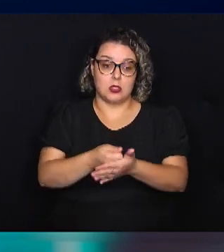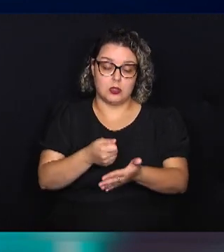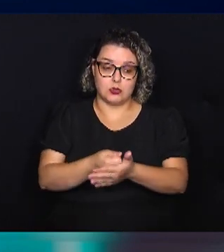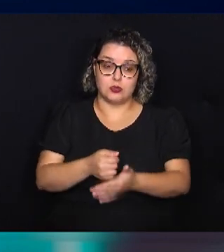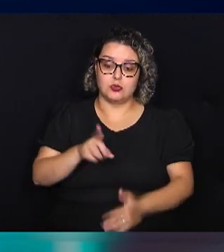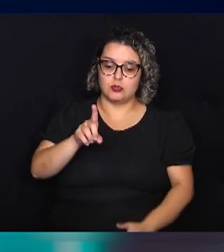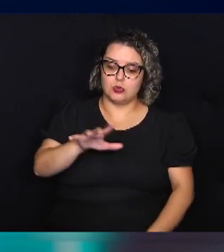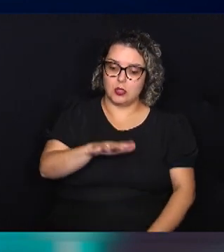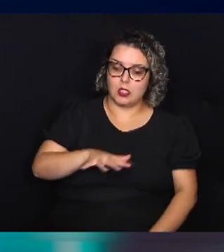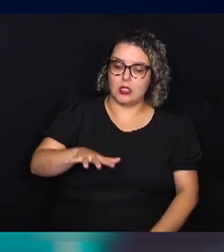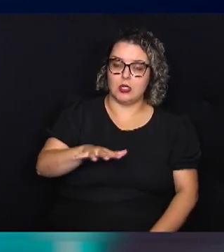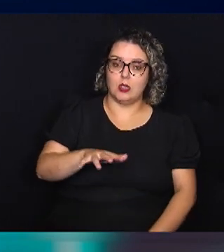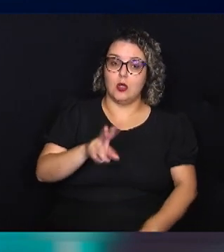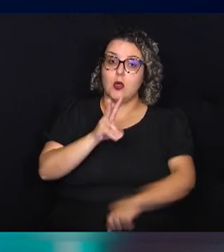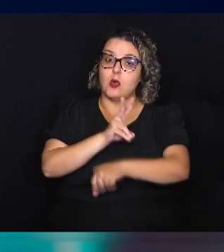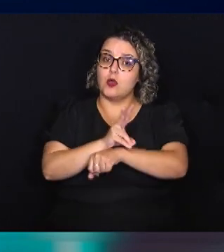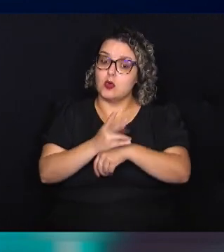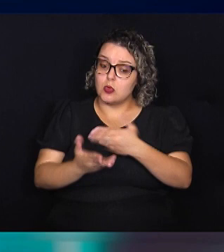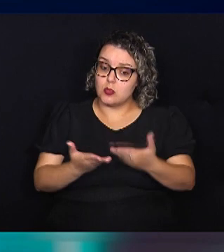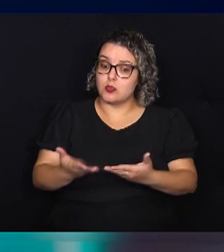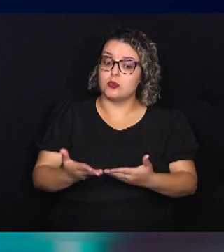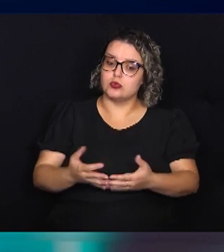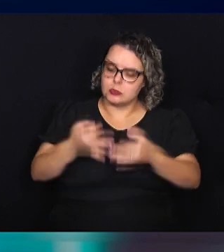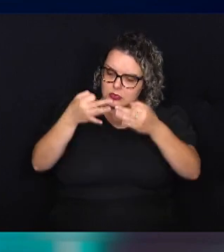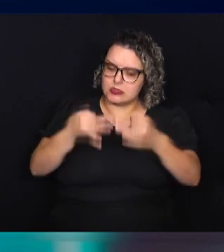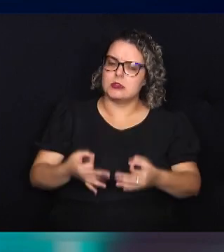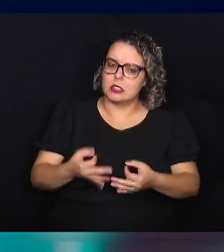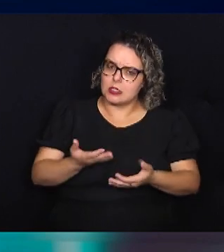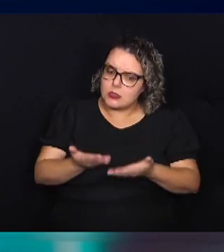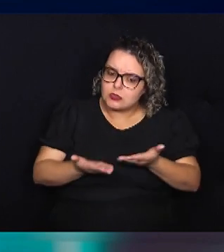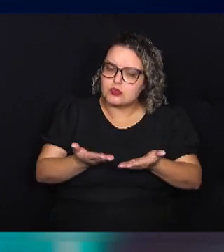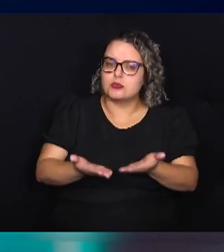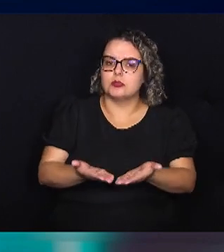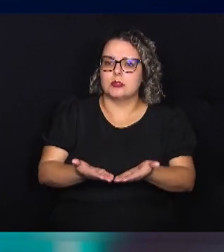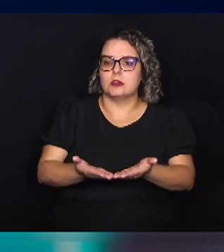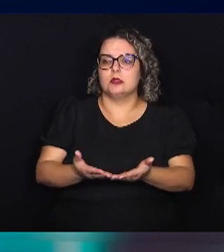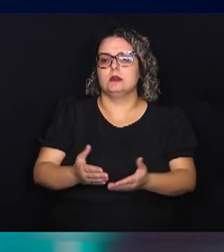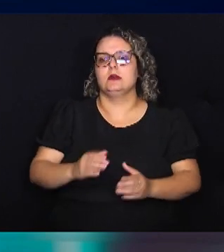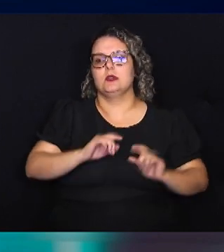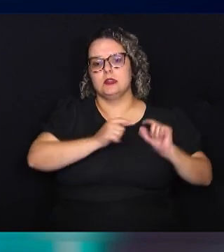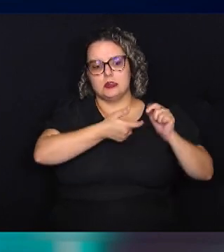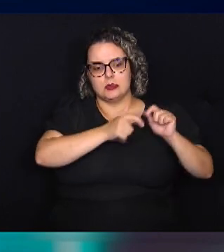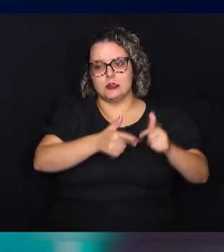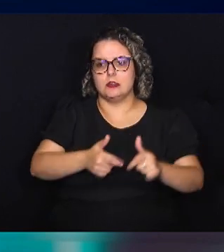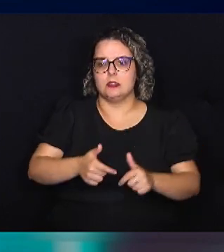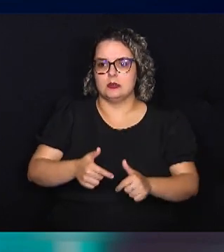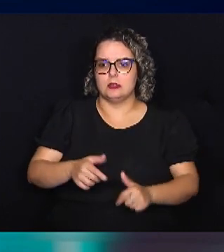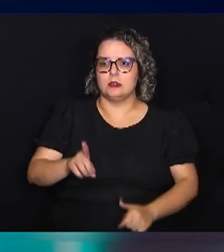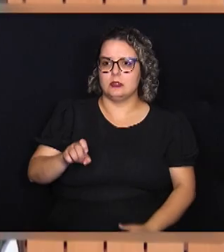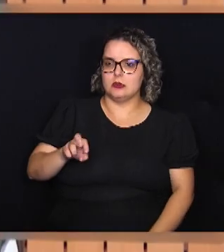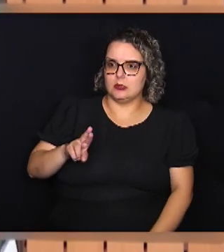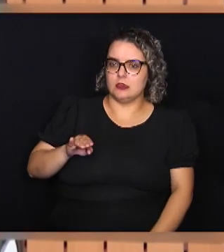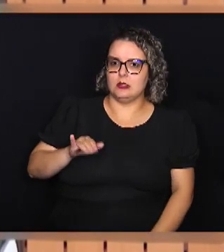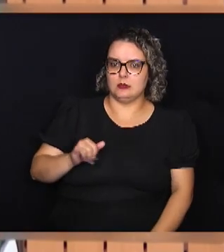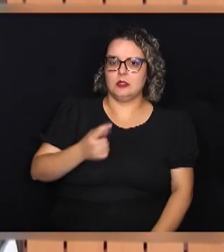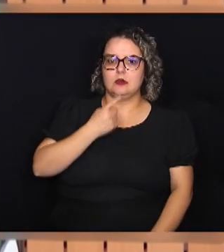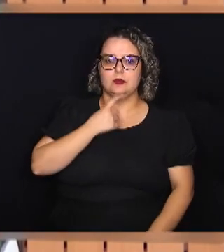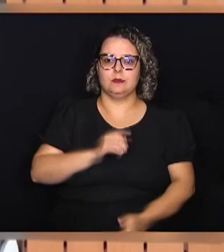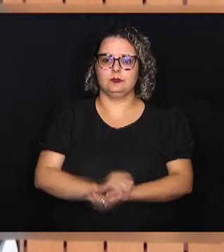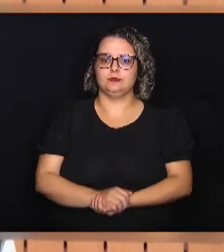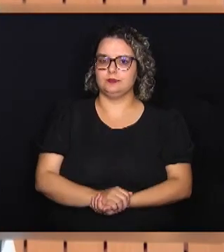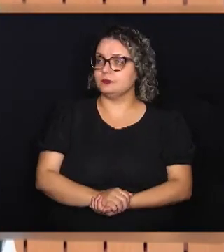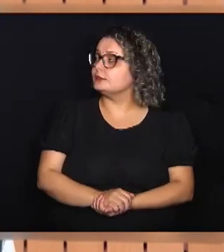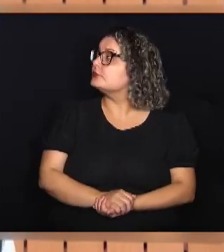dirigentes cuidem de maneira satisfatória e cuidadosa desse clássico chamado derby campineiro. A